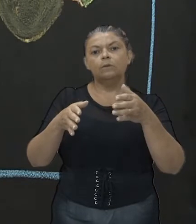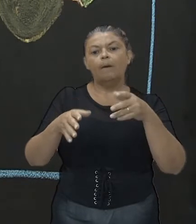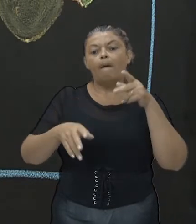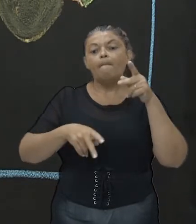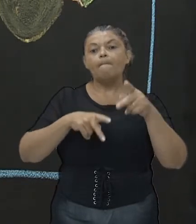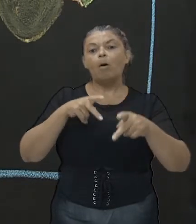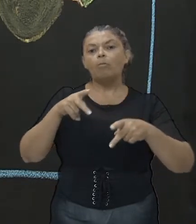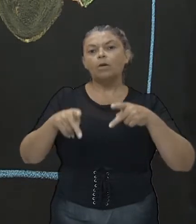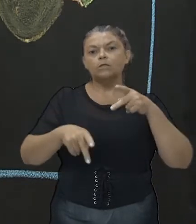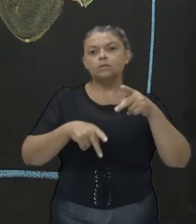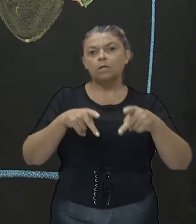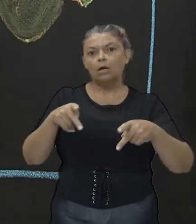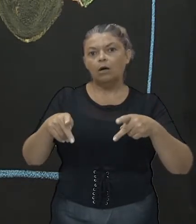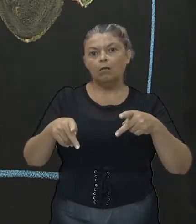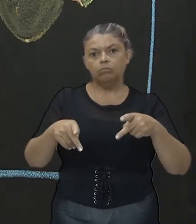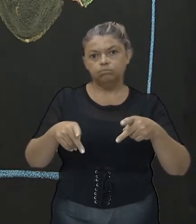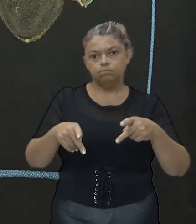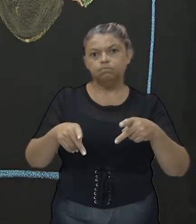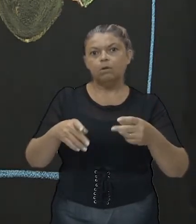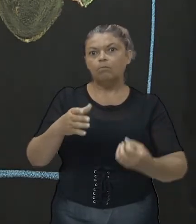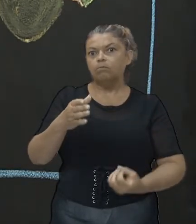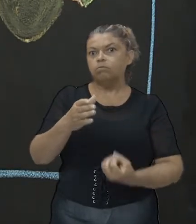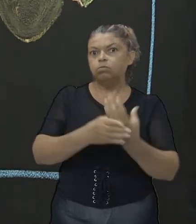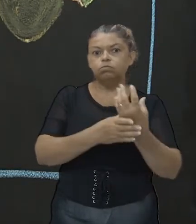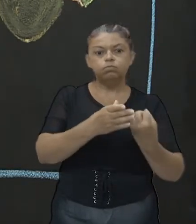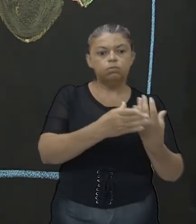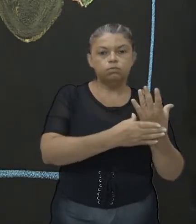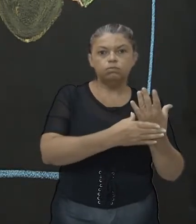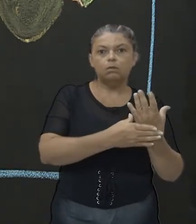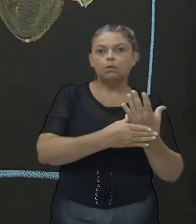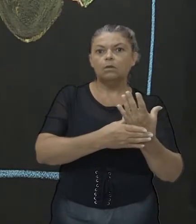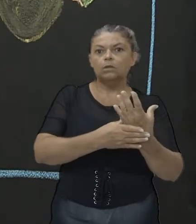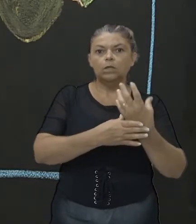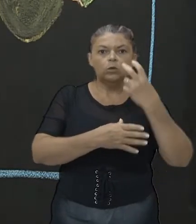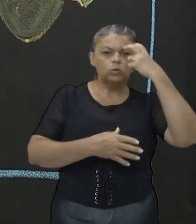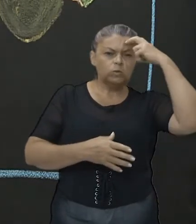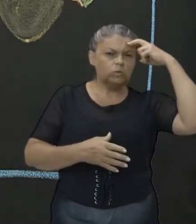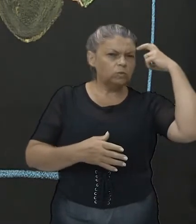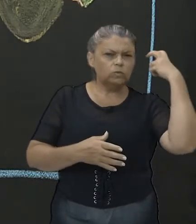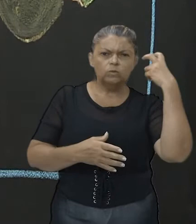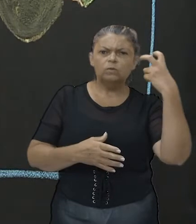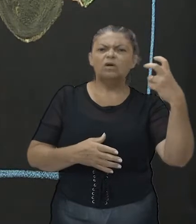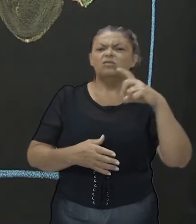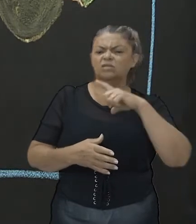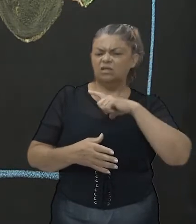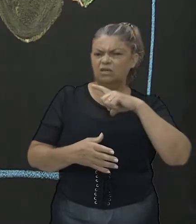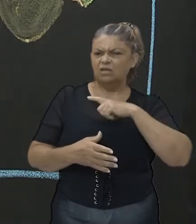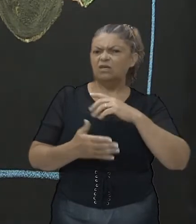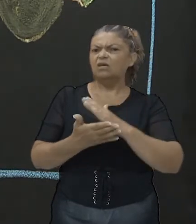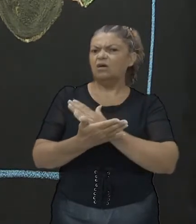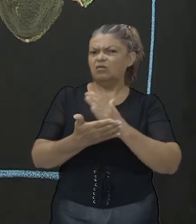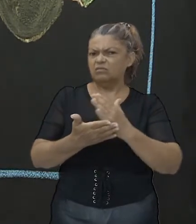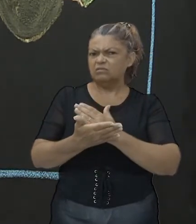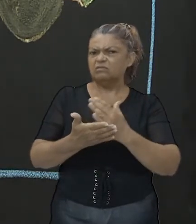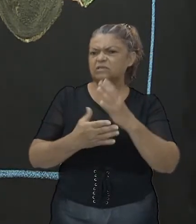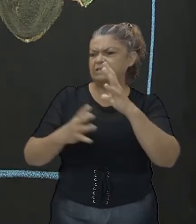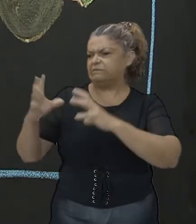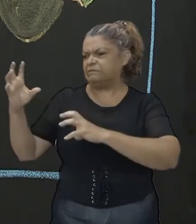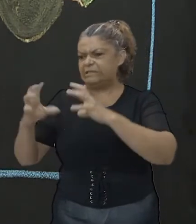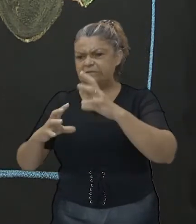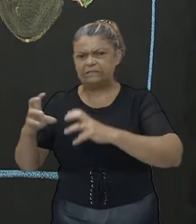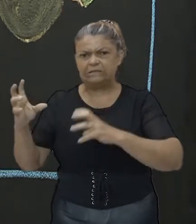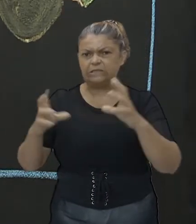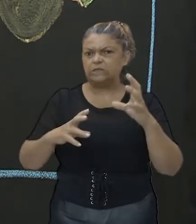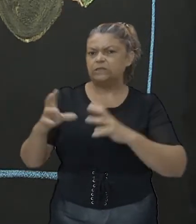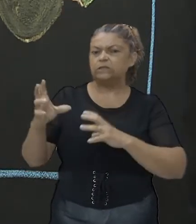essa pluralidade cultural e isso gera diversos conflitos, como é o caso da região